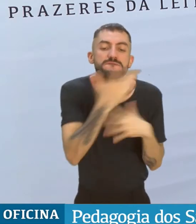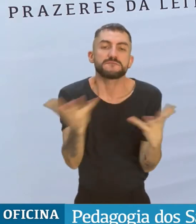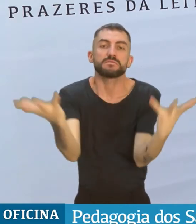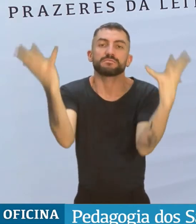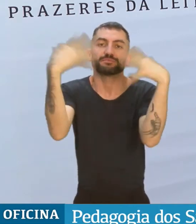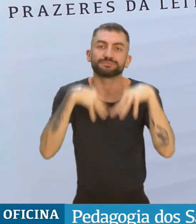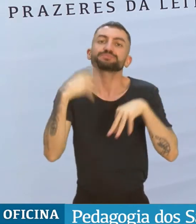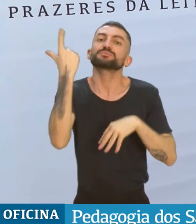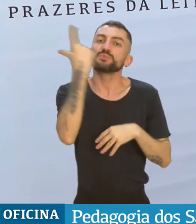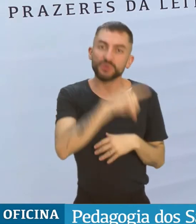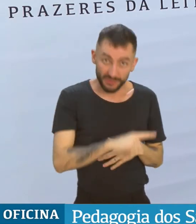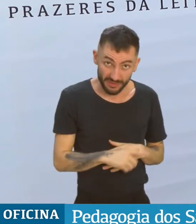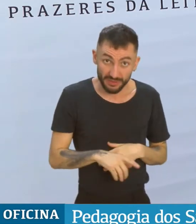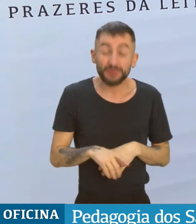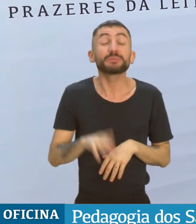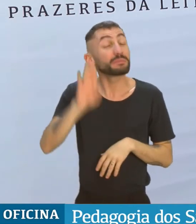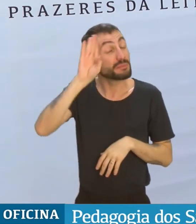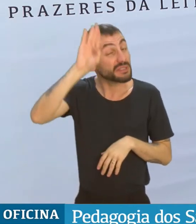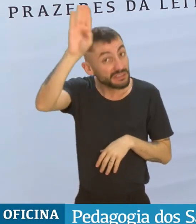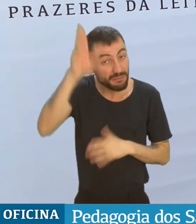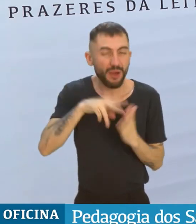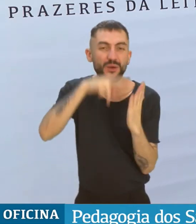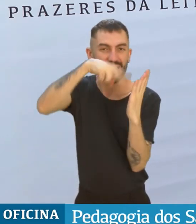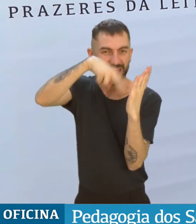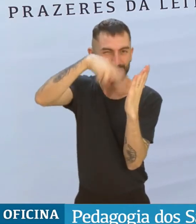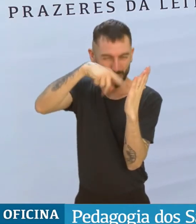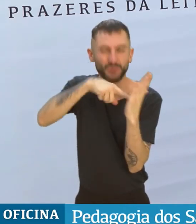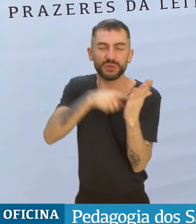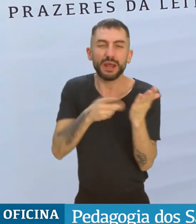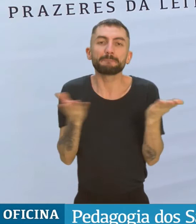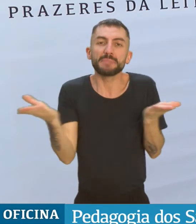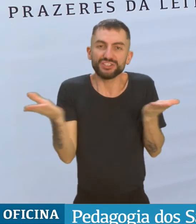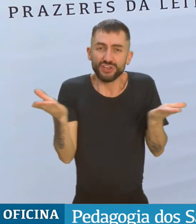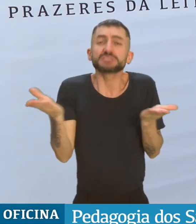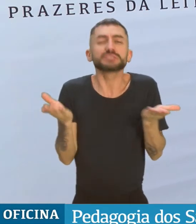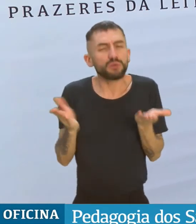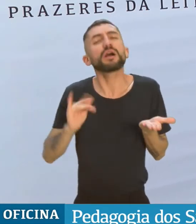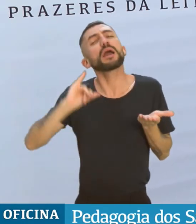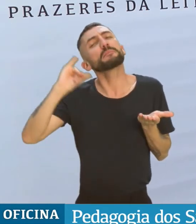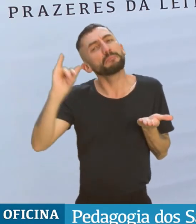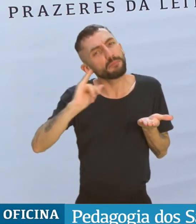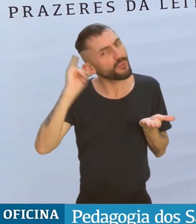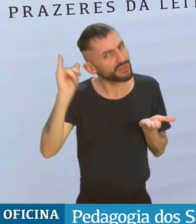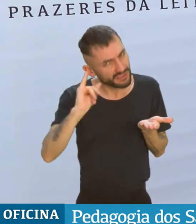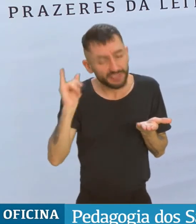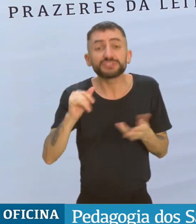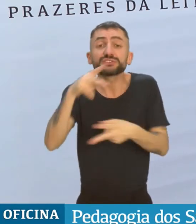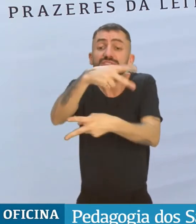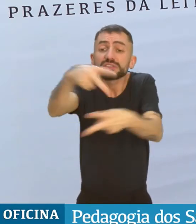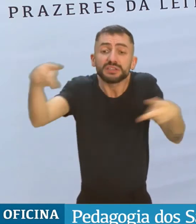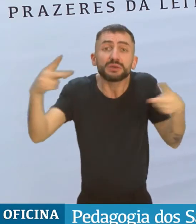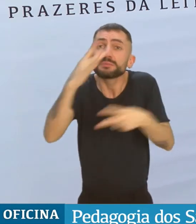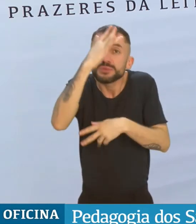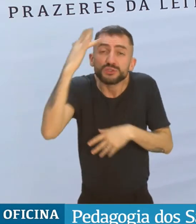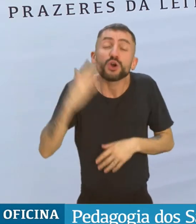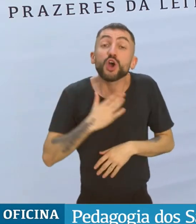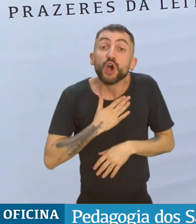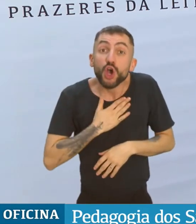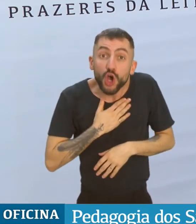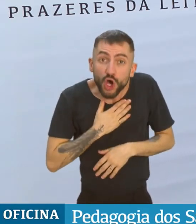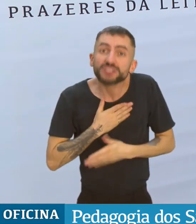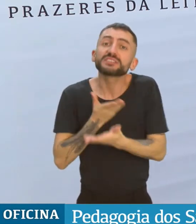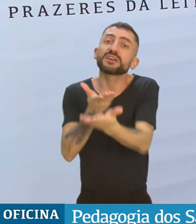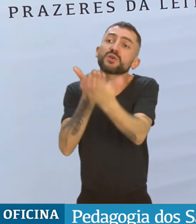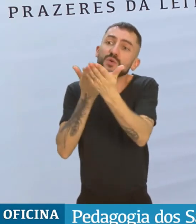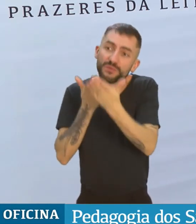atividades de mediação, de leitura, trazer Quem já está habituado, quem gosta, é um